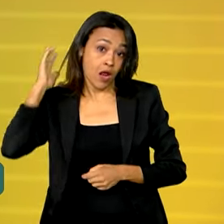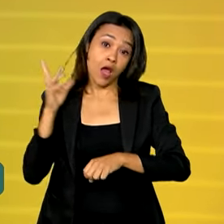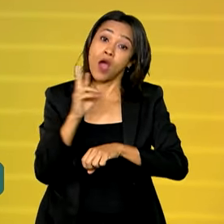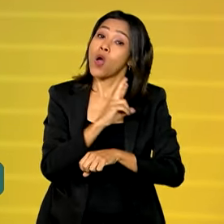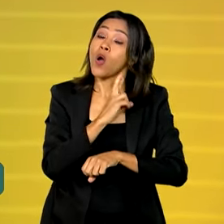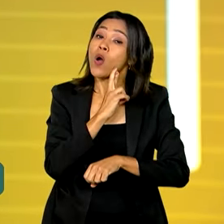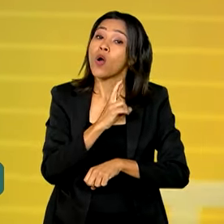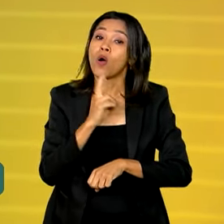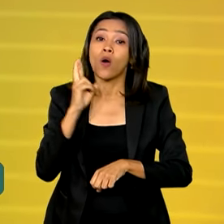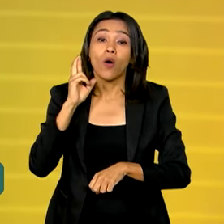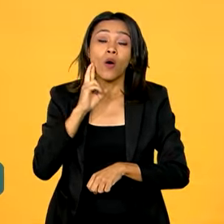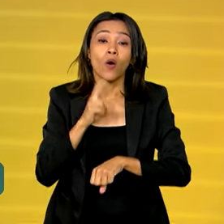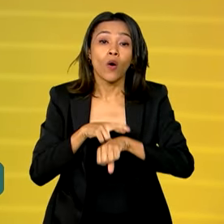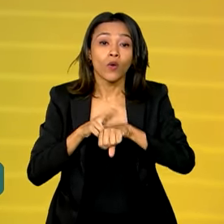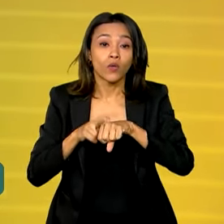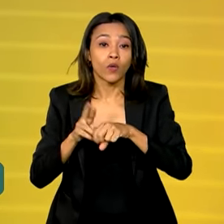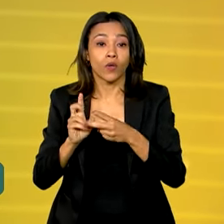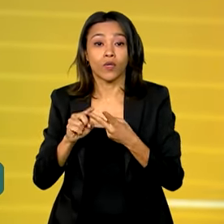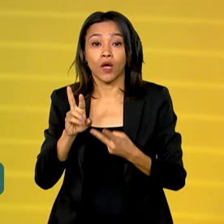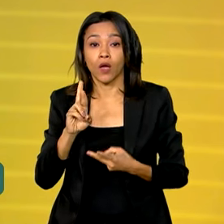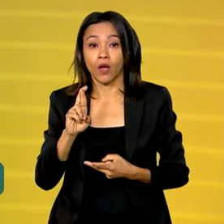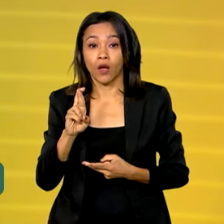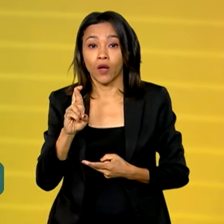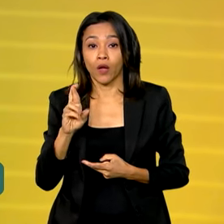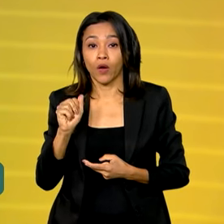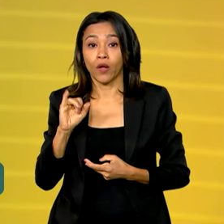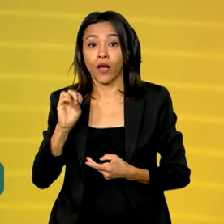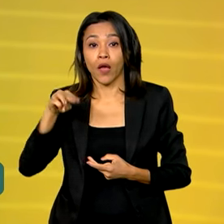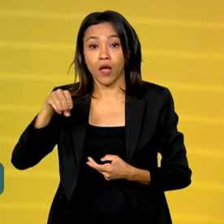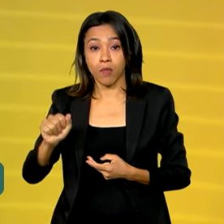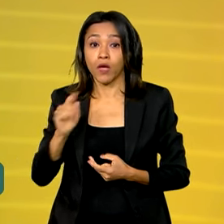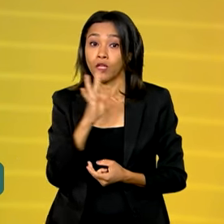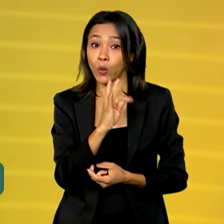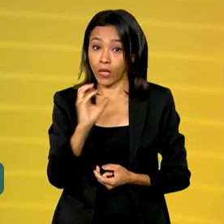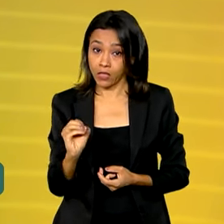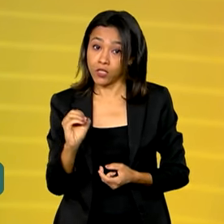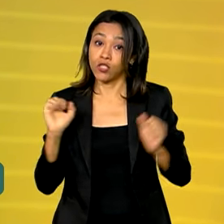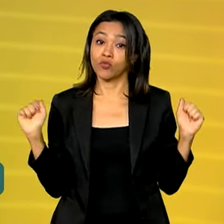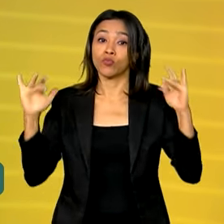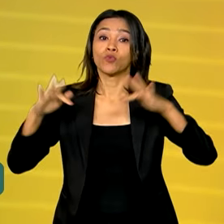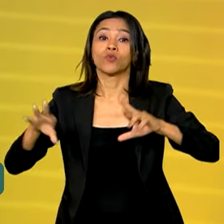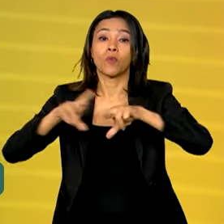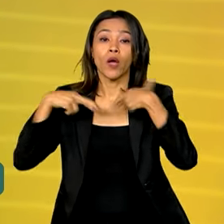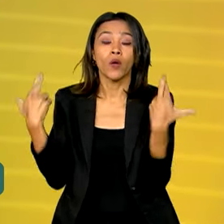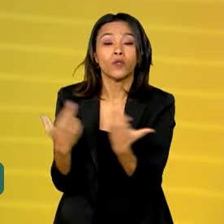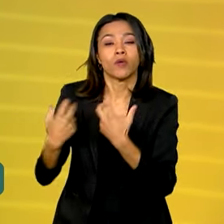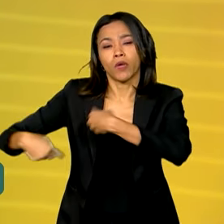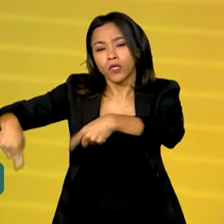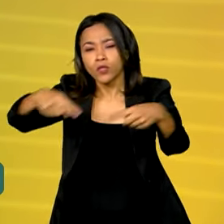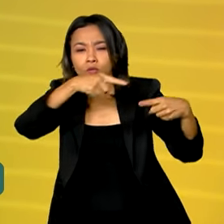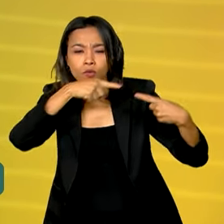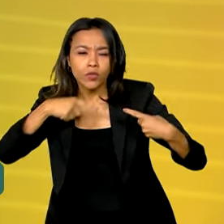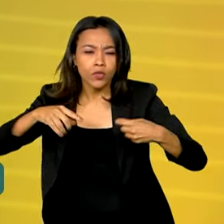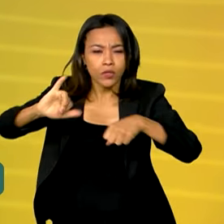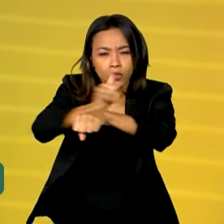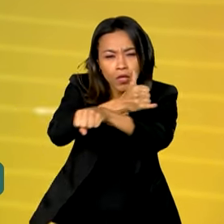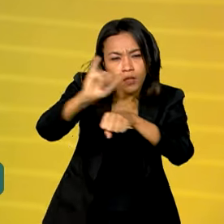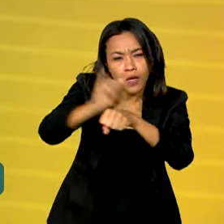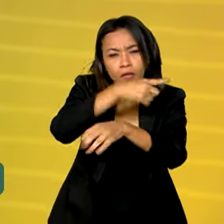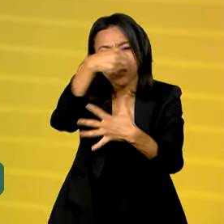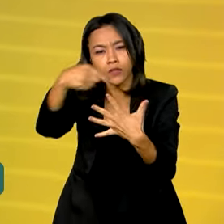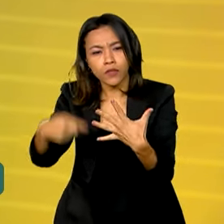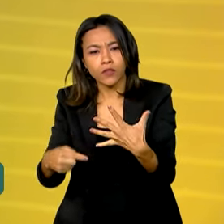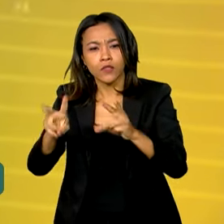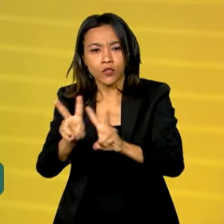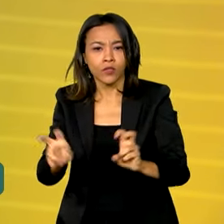de Roraima e do Tocantins participaram de uma reunião com autoridades federais para discutir políticas e estratégias de segurança